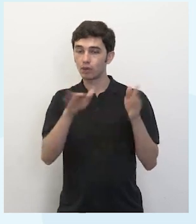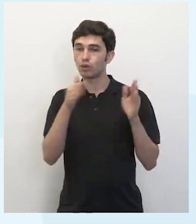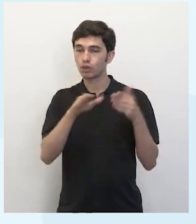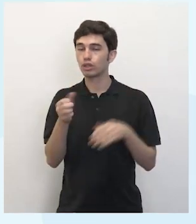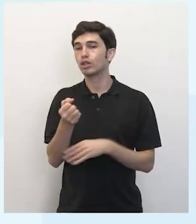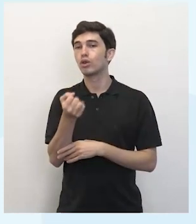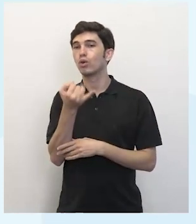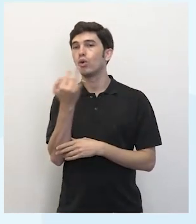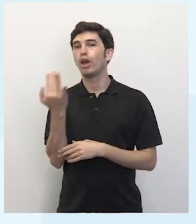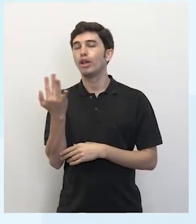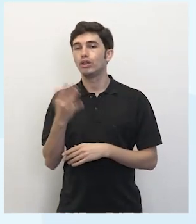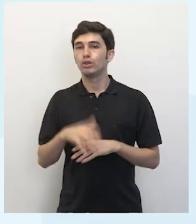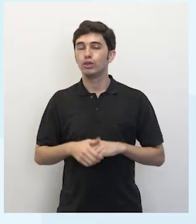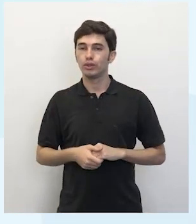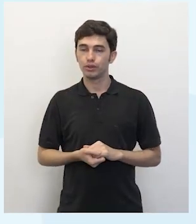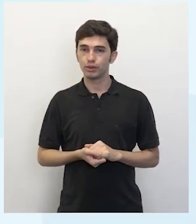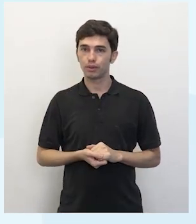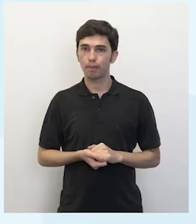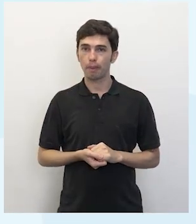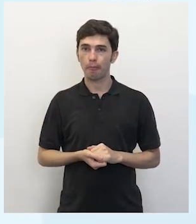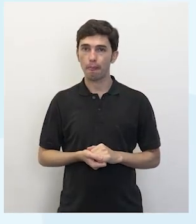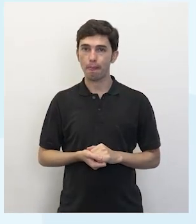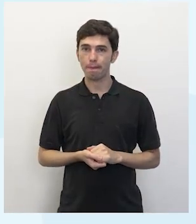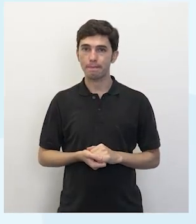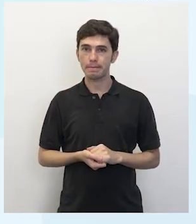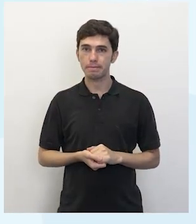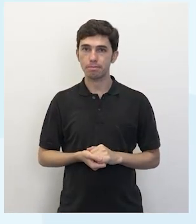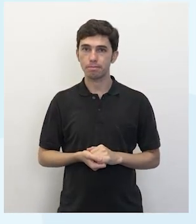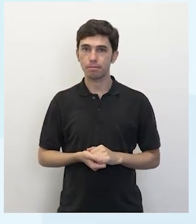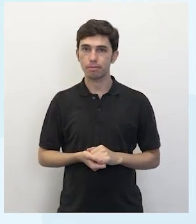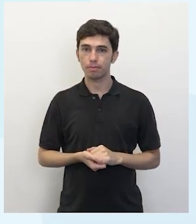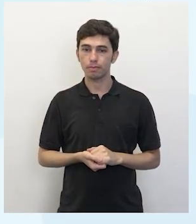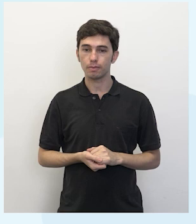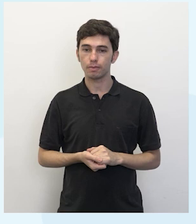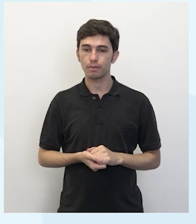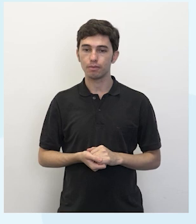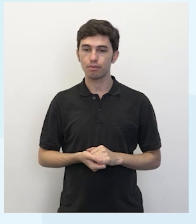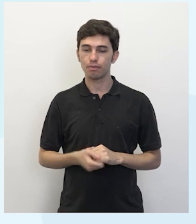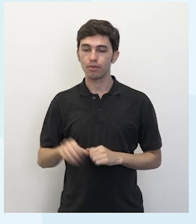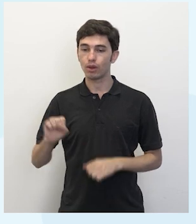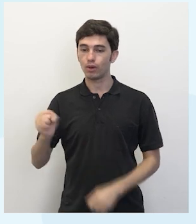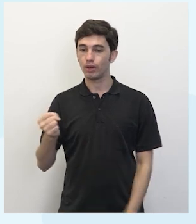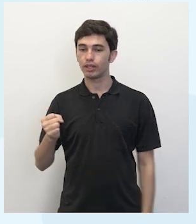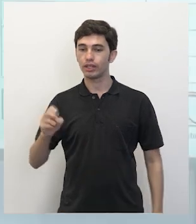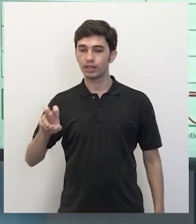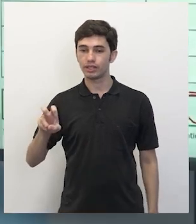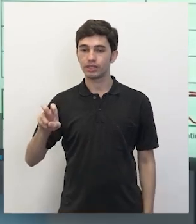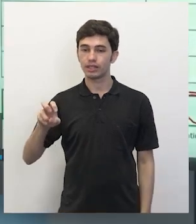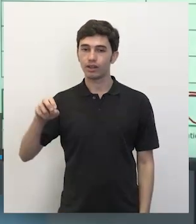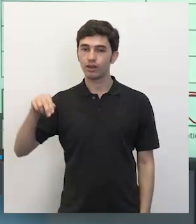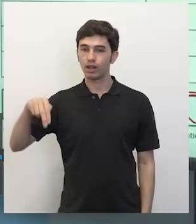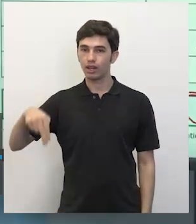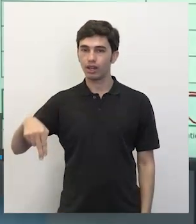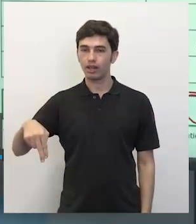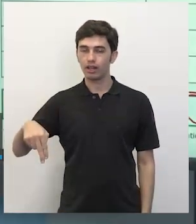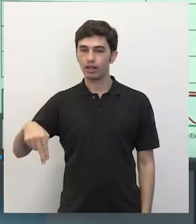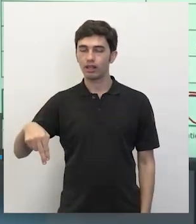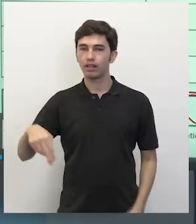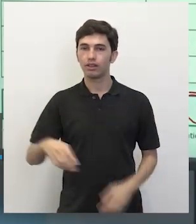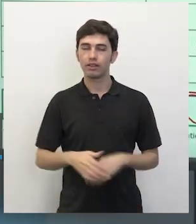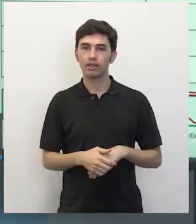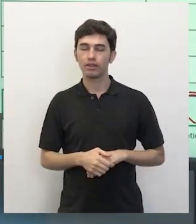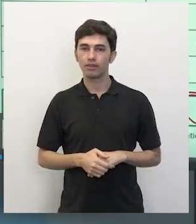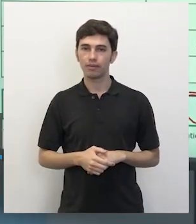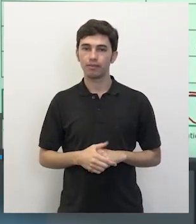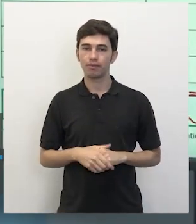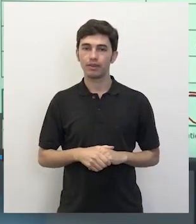N quilos de farinha de trigo? Tá? É o que vai aparecer lá, ou seja, 85 vezes N. Então, a gente criou